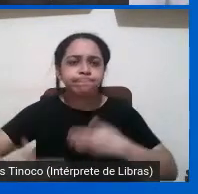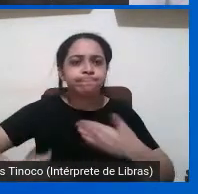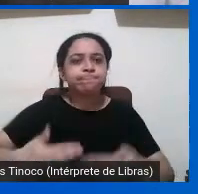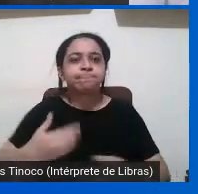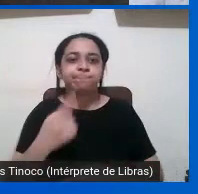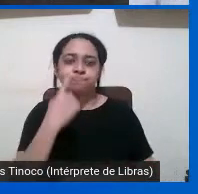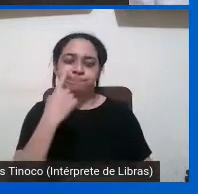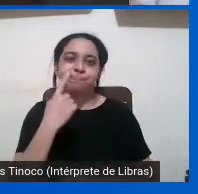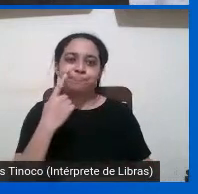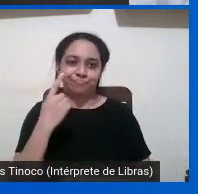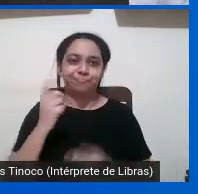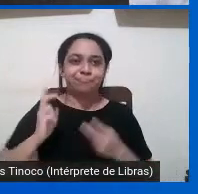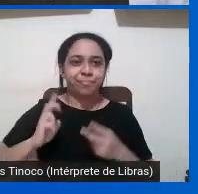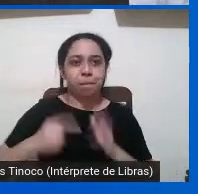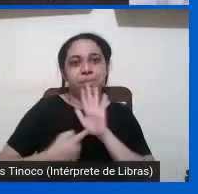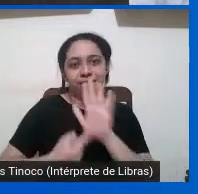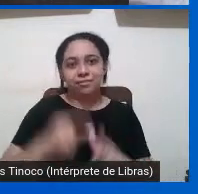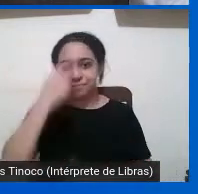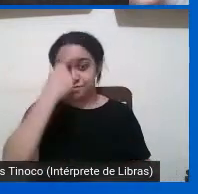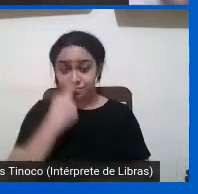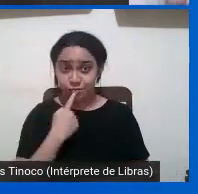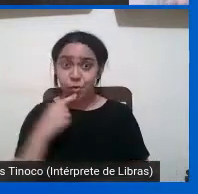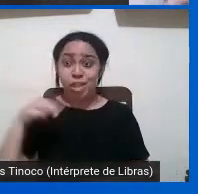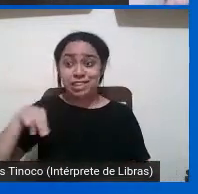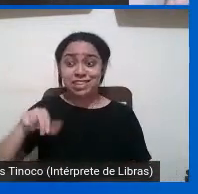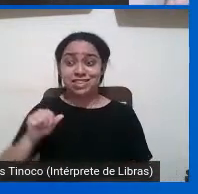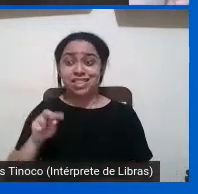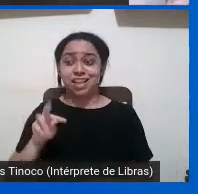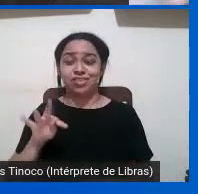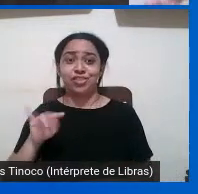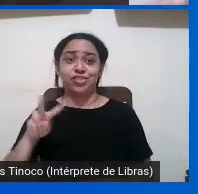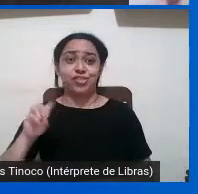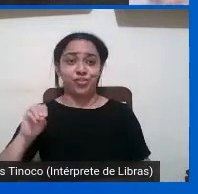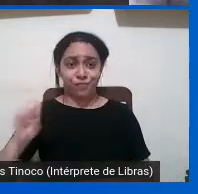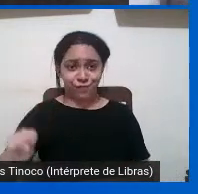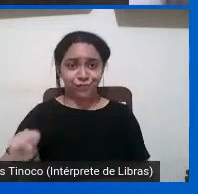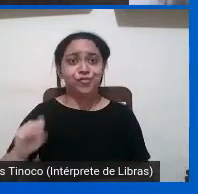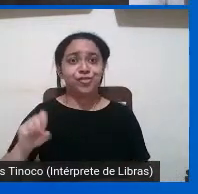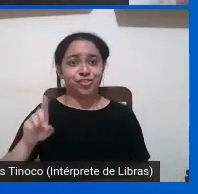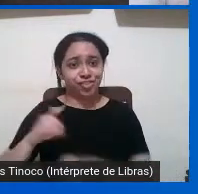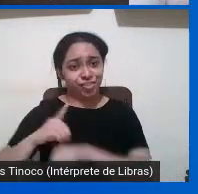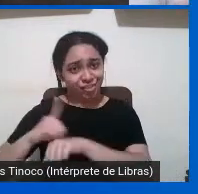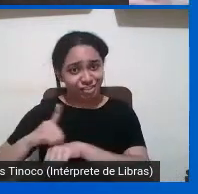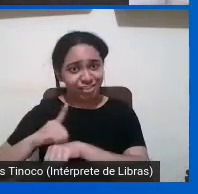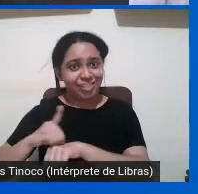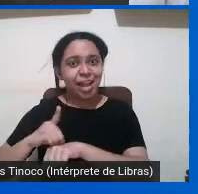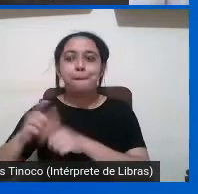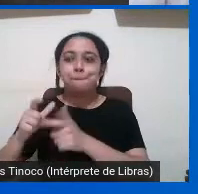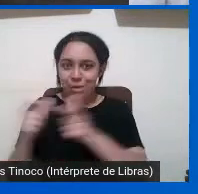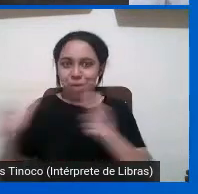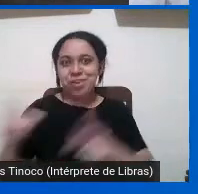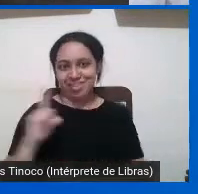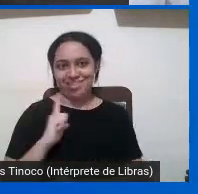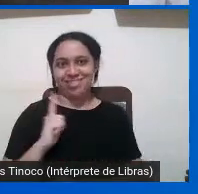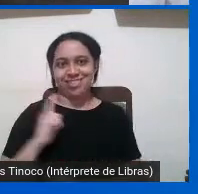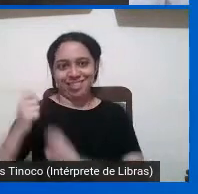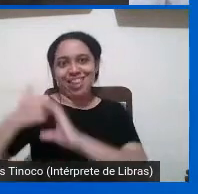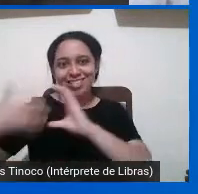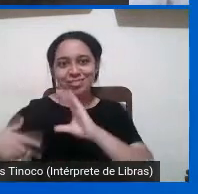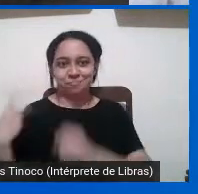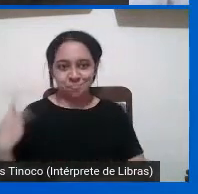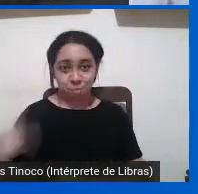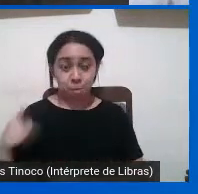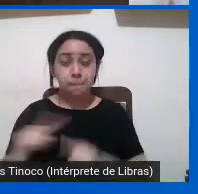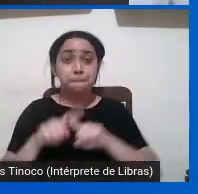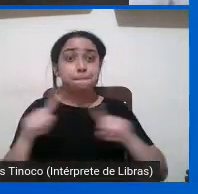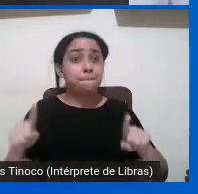dos nativos digitais vem com essa característica a maioria não vem ele precisa adquirir o perfil de um aluno de educação